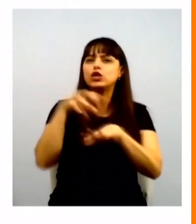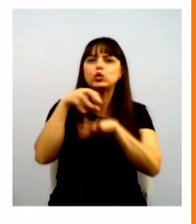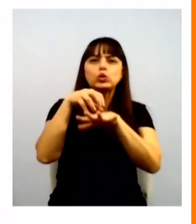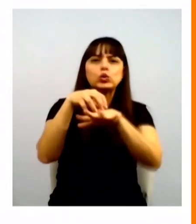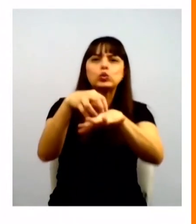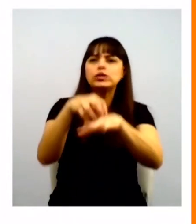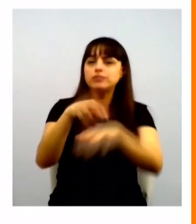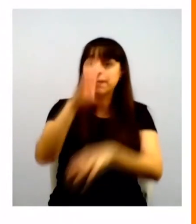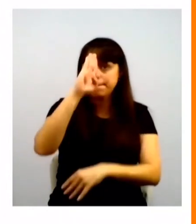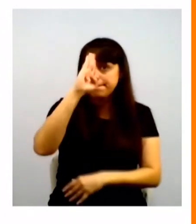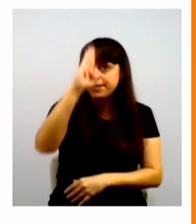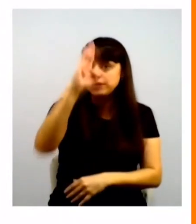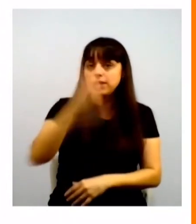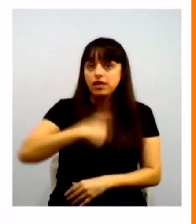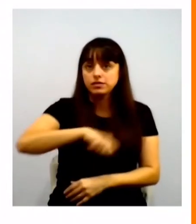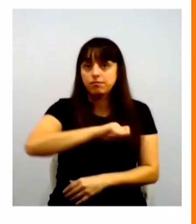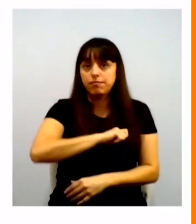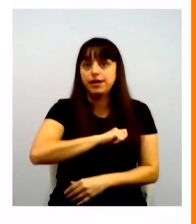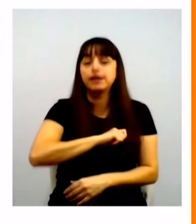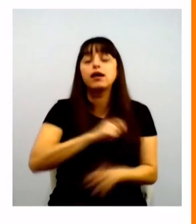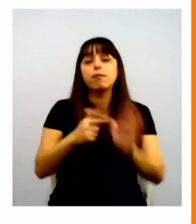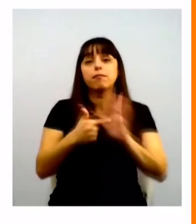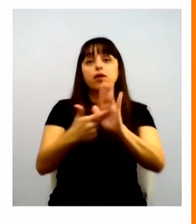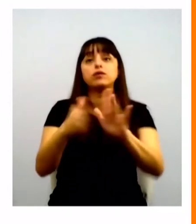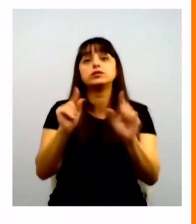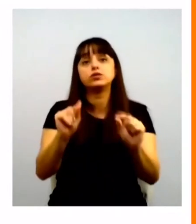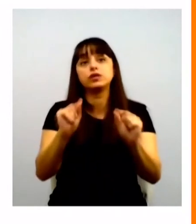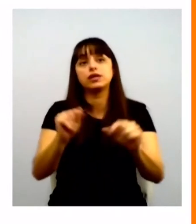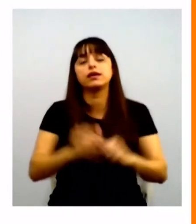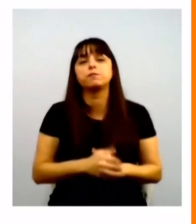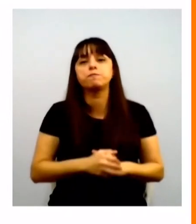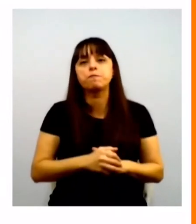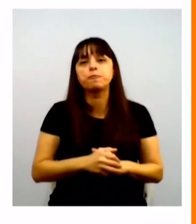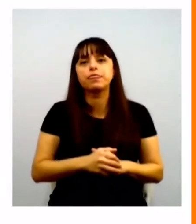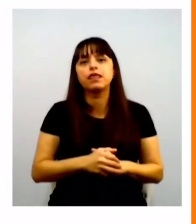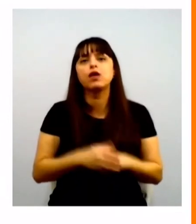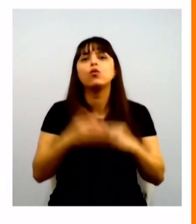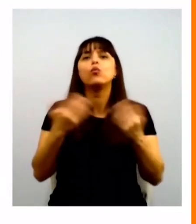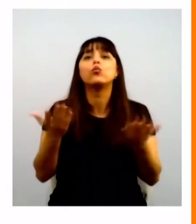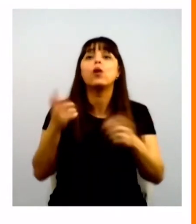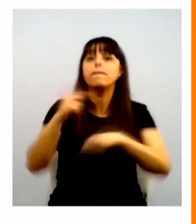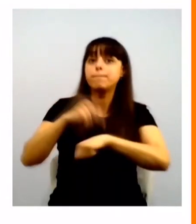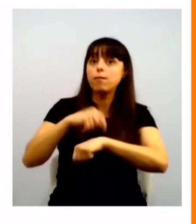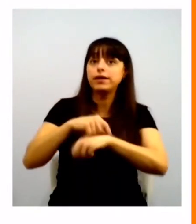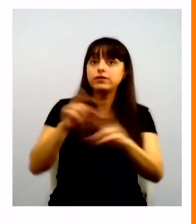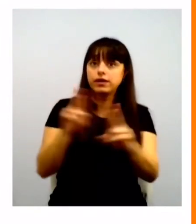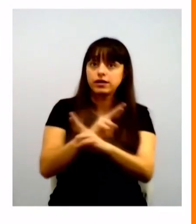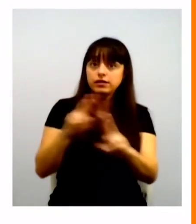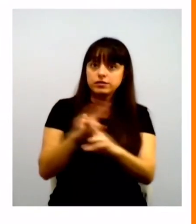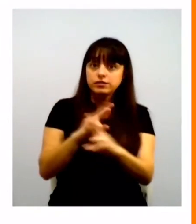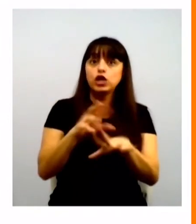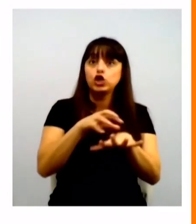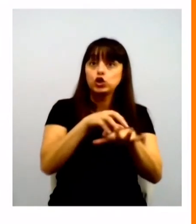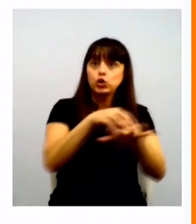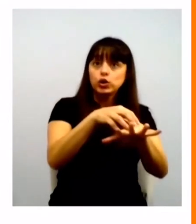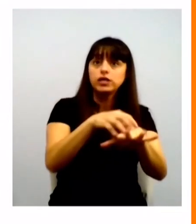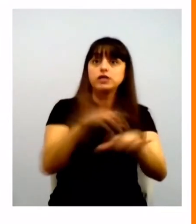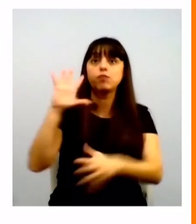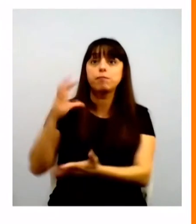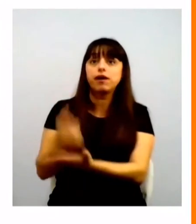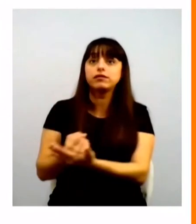ideia de que en que momento a relação turismo e patrimônio entra em conflito.